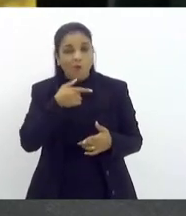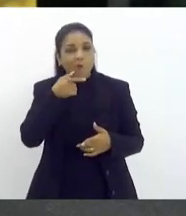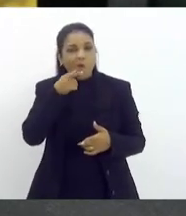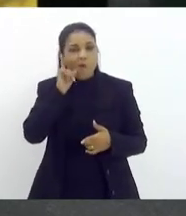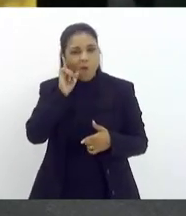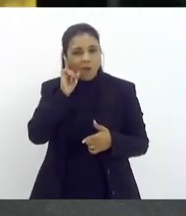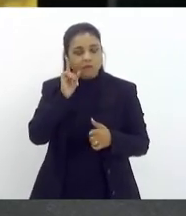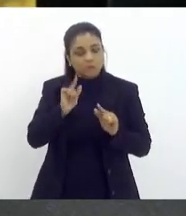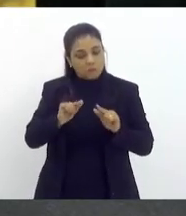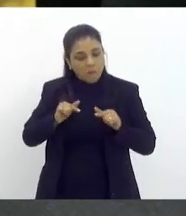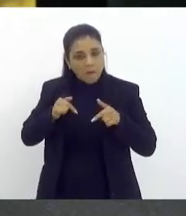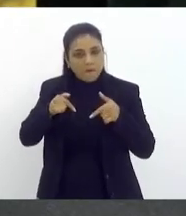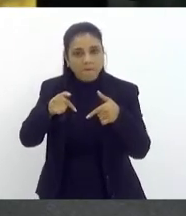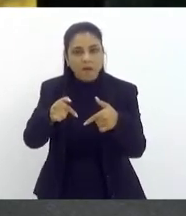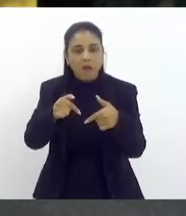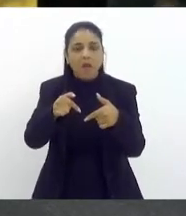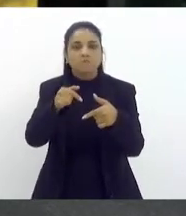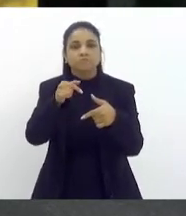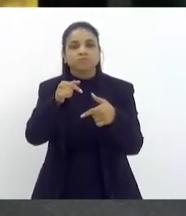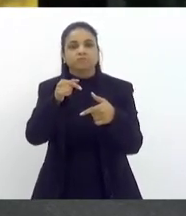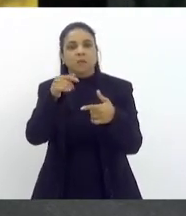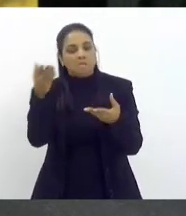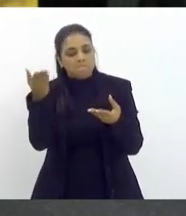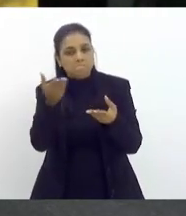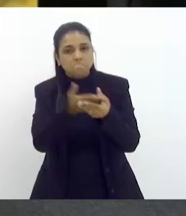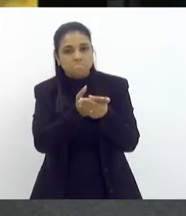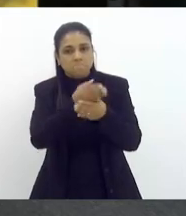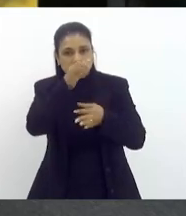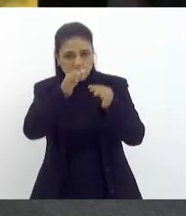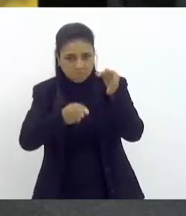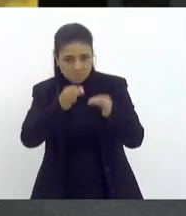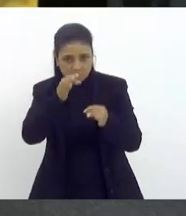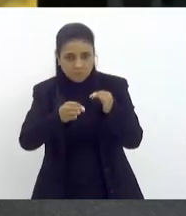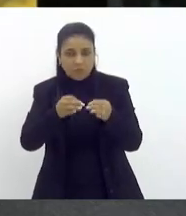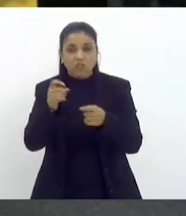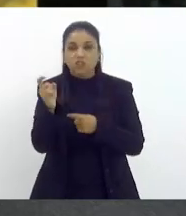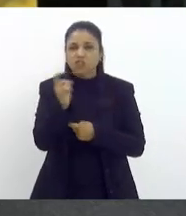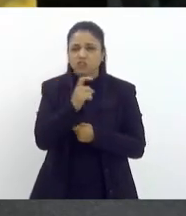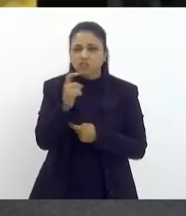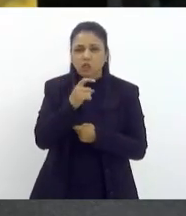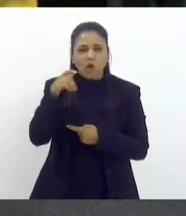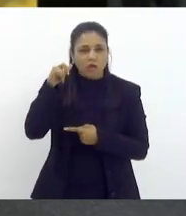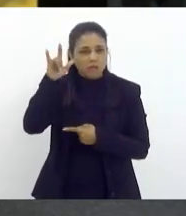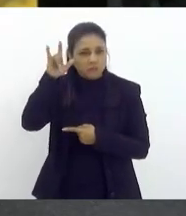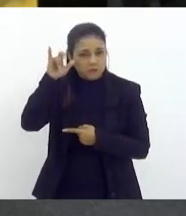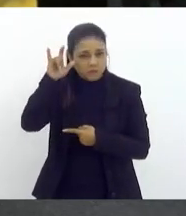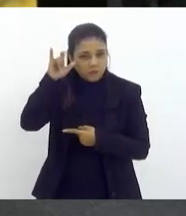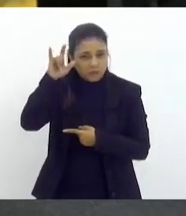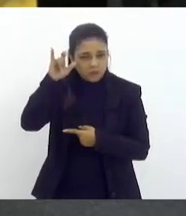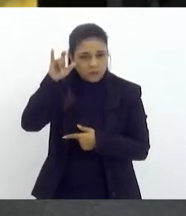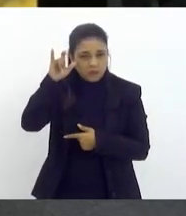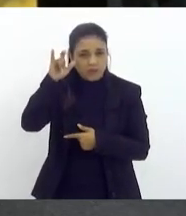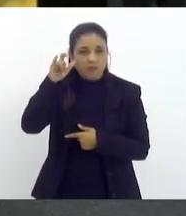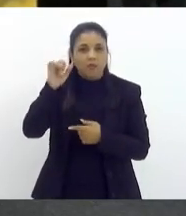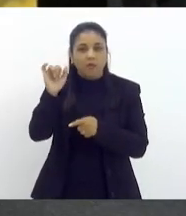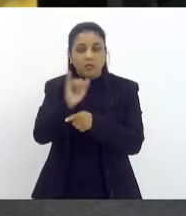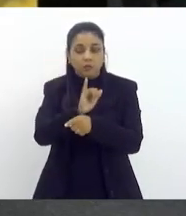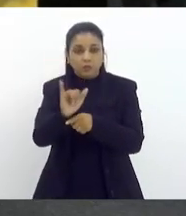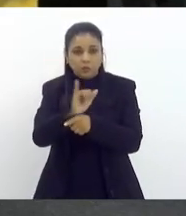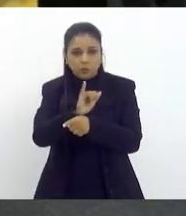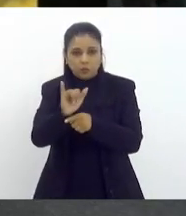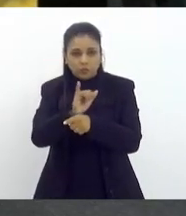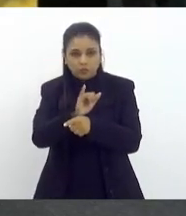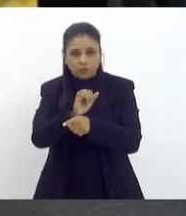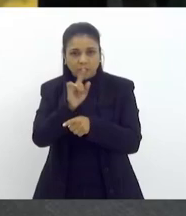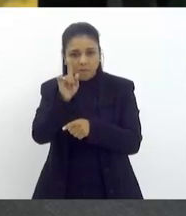medidas administrativas necessárias para que as páginas Tik Tok Instagram e YouTube saiu no ar